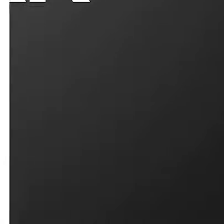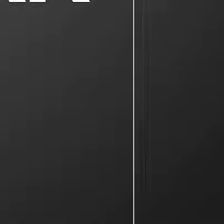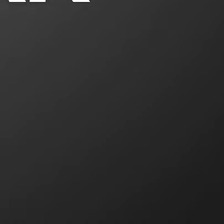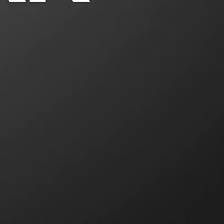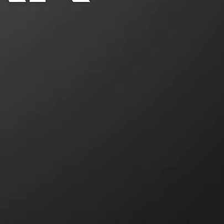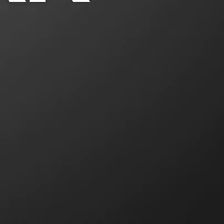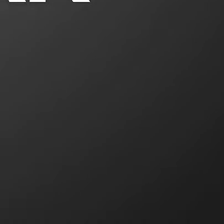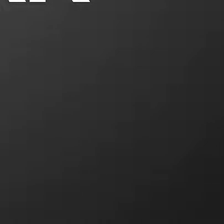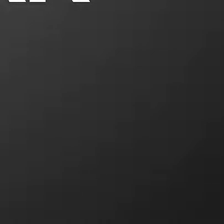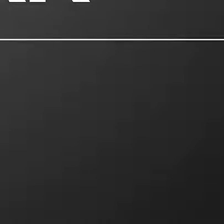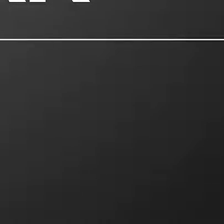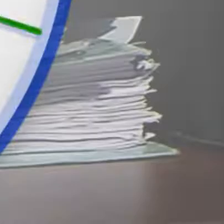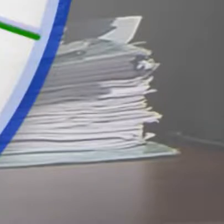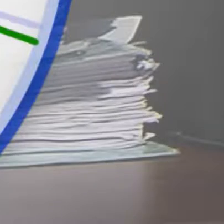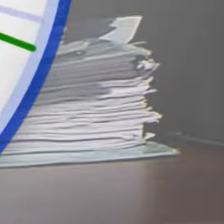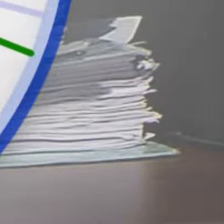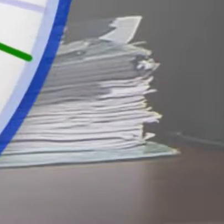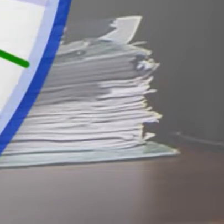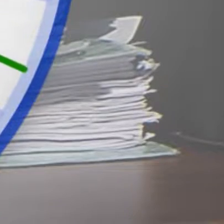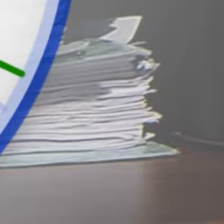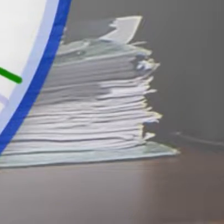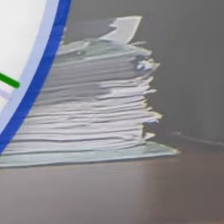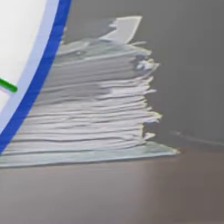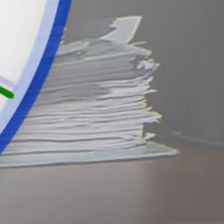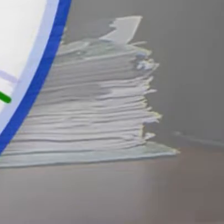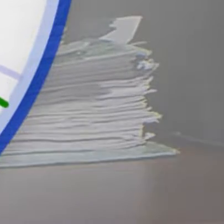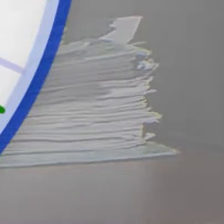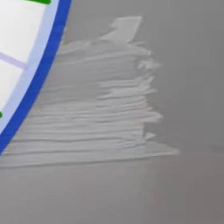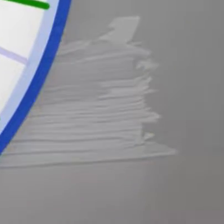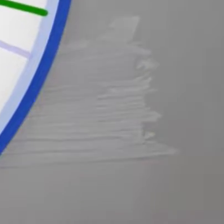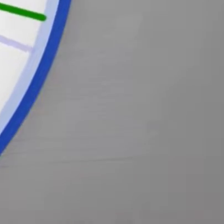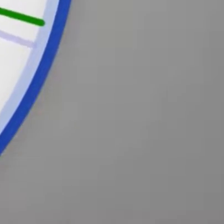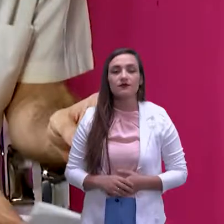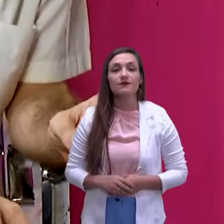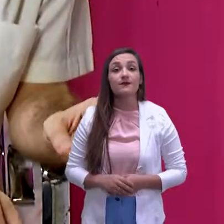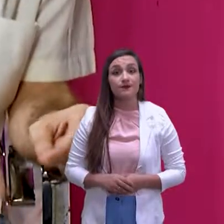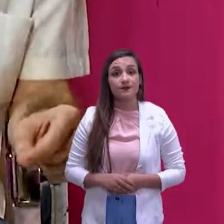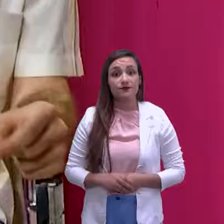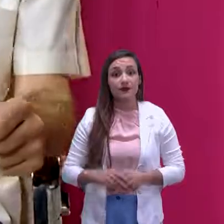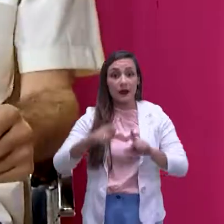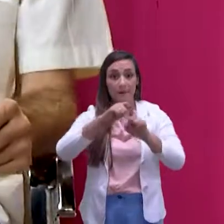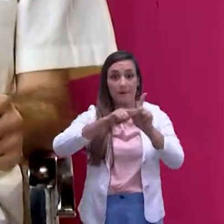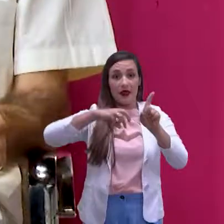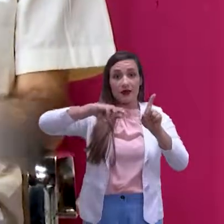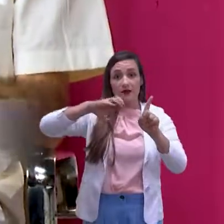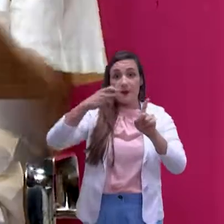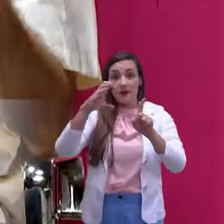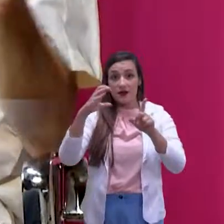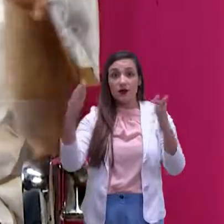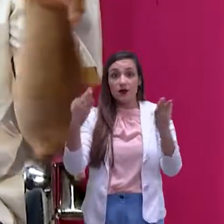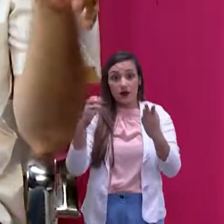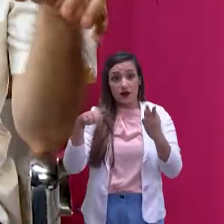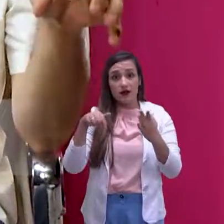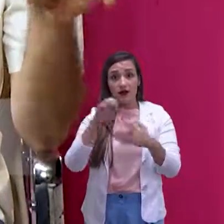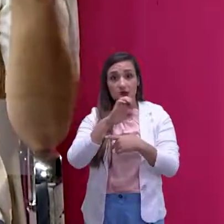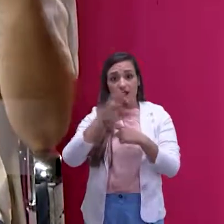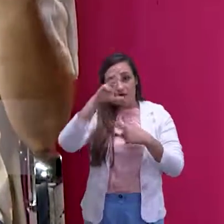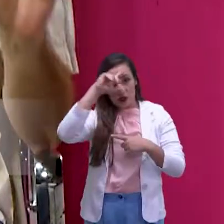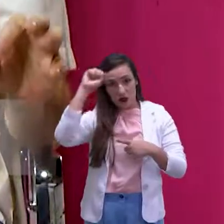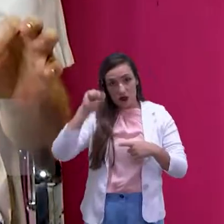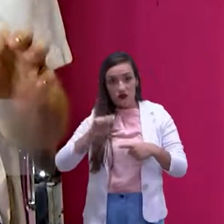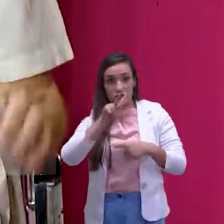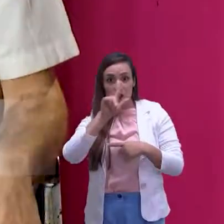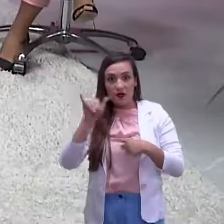Em março, Mato Grosso do Sul passa a comemorar o Dia